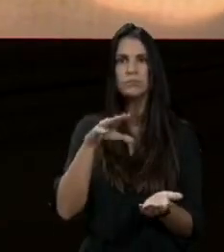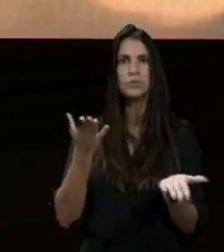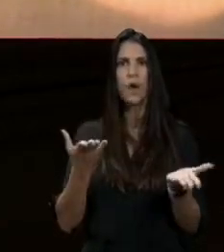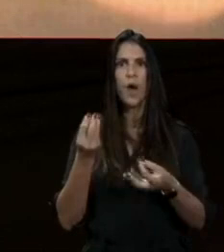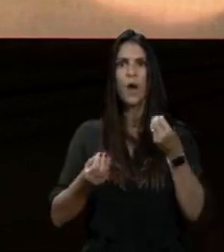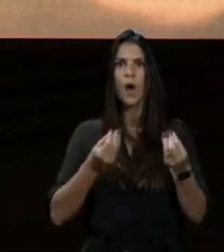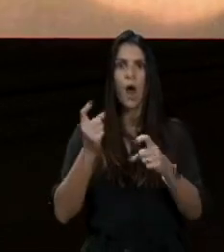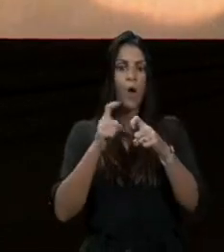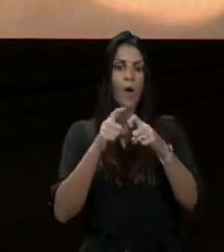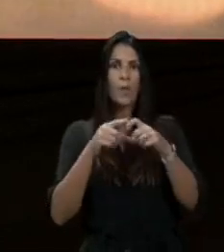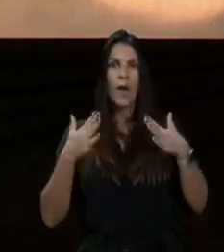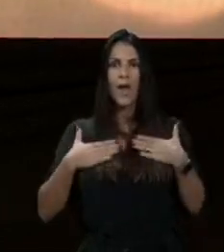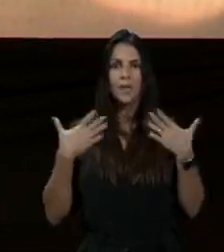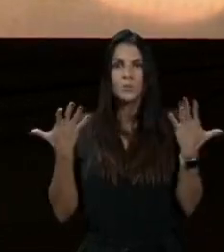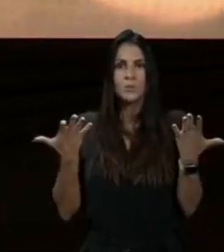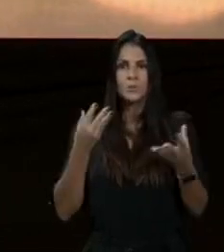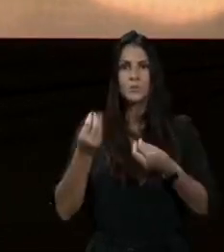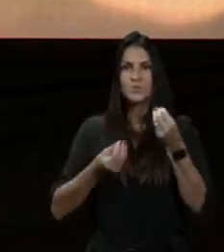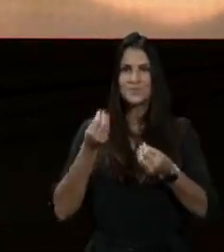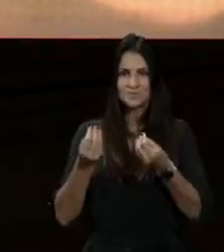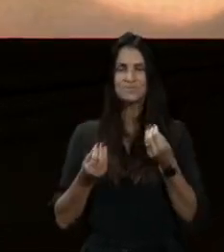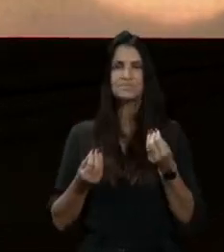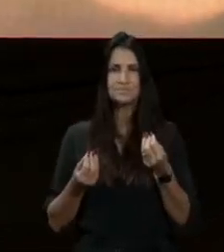Oi e o médico quase morreu do coração